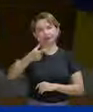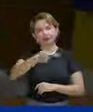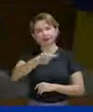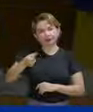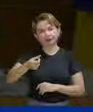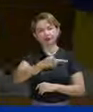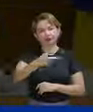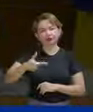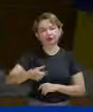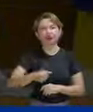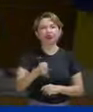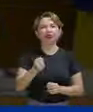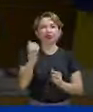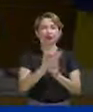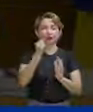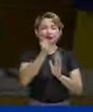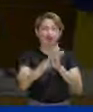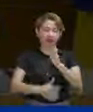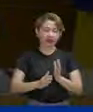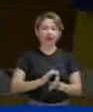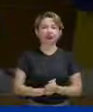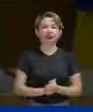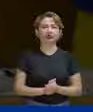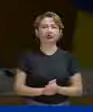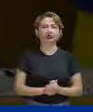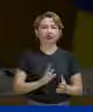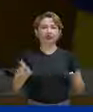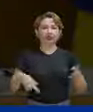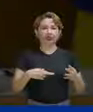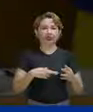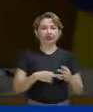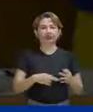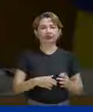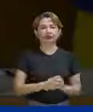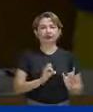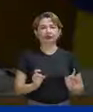0601.636/2022, e embargo de declaração na representação especial